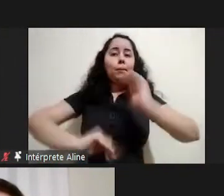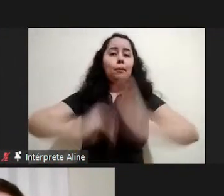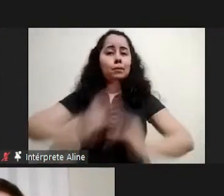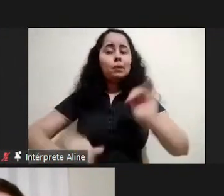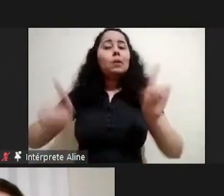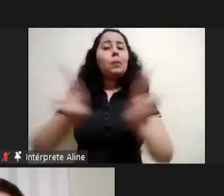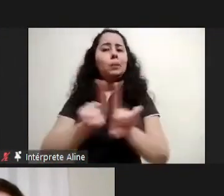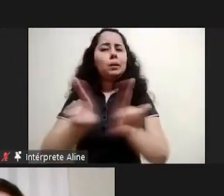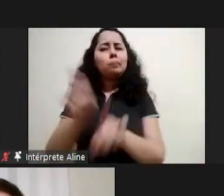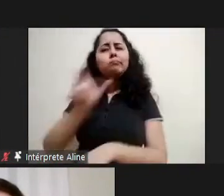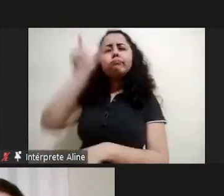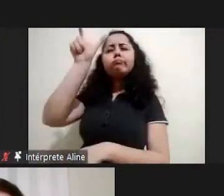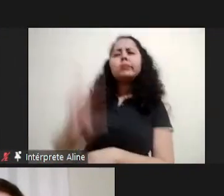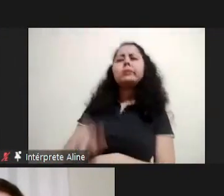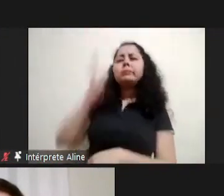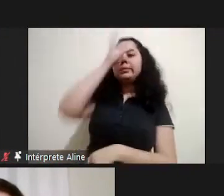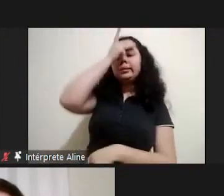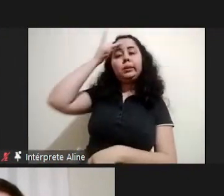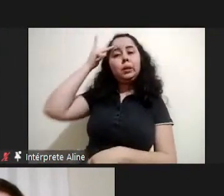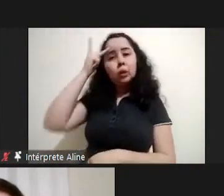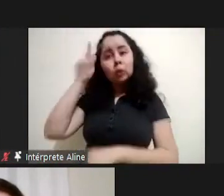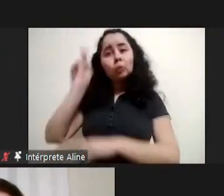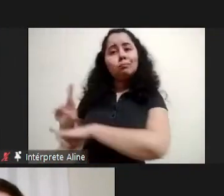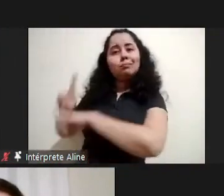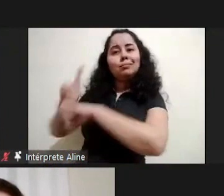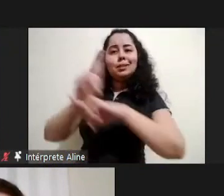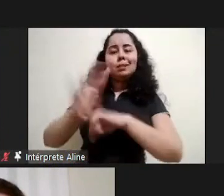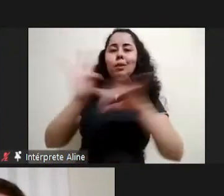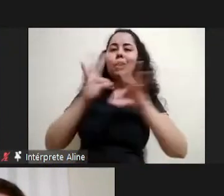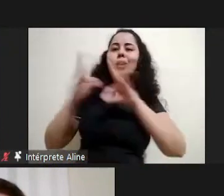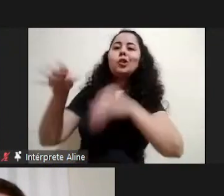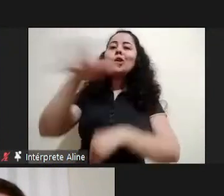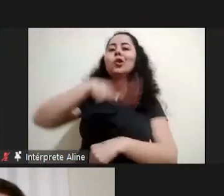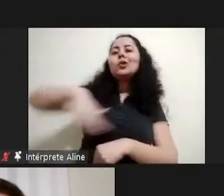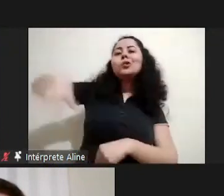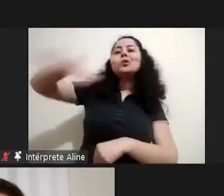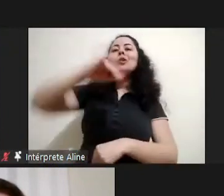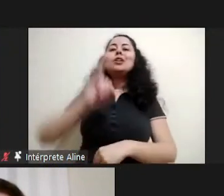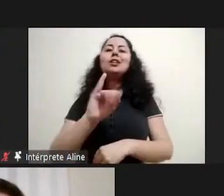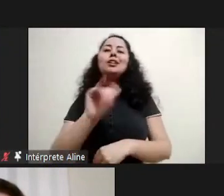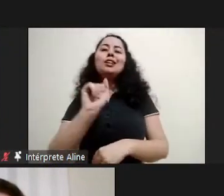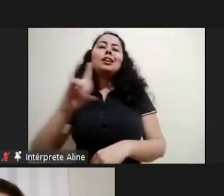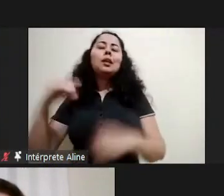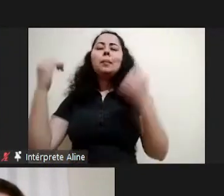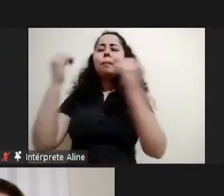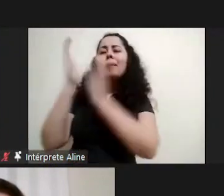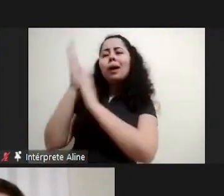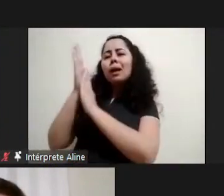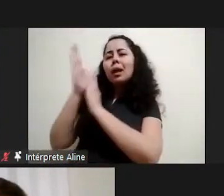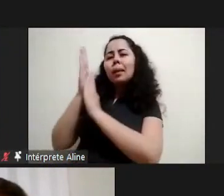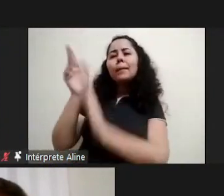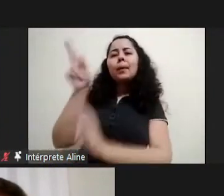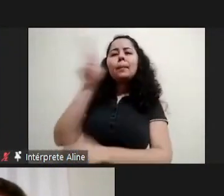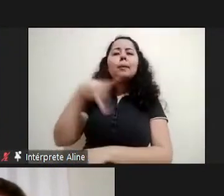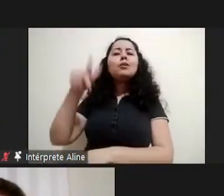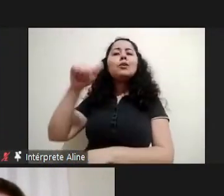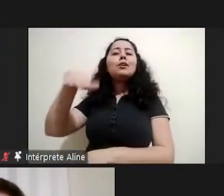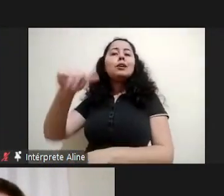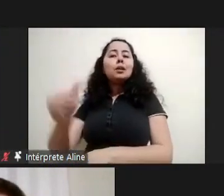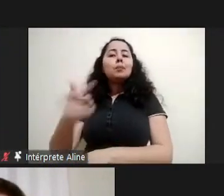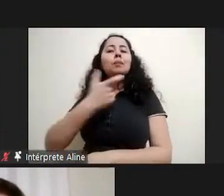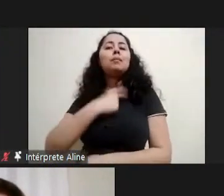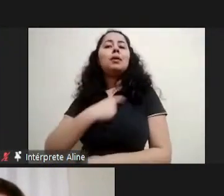no que ela representa para toda a comunidade do IAD. Parabéns, professora Ana Cristina Lima Santos Barbosa, pela medalha JK.